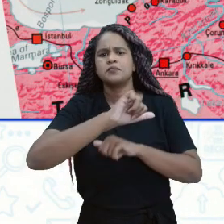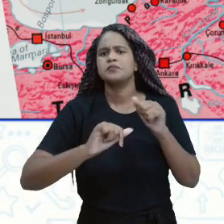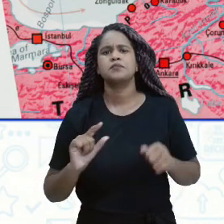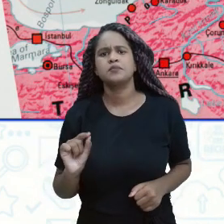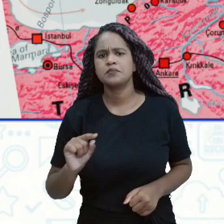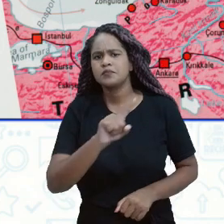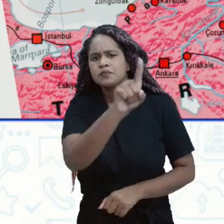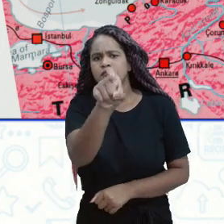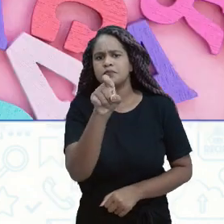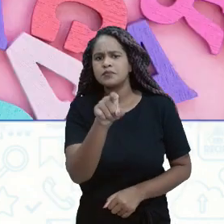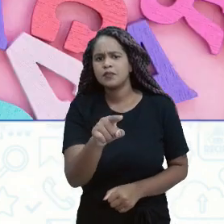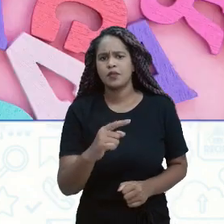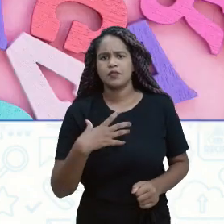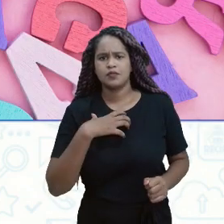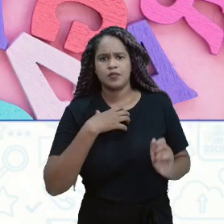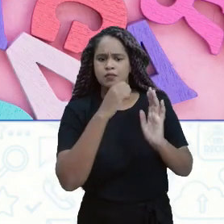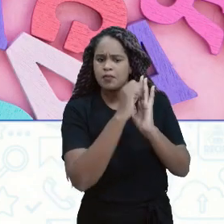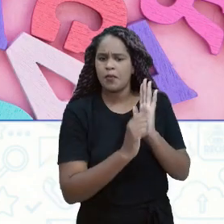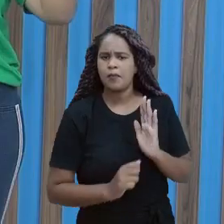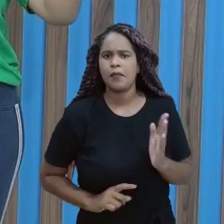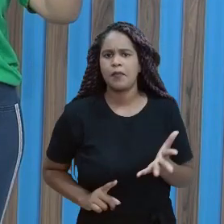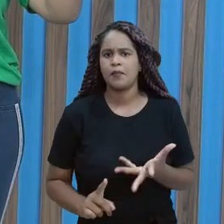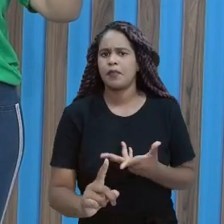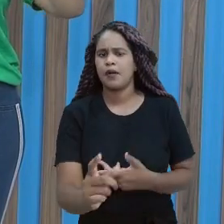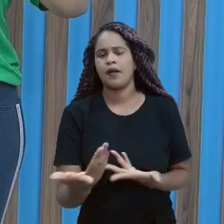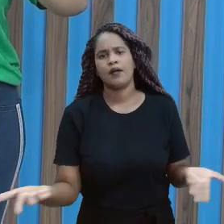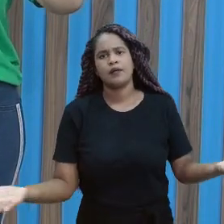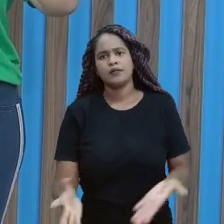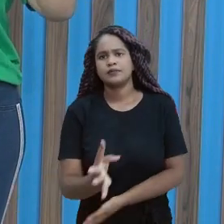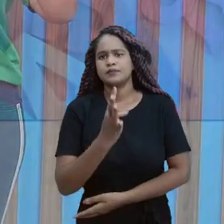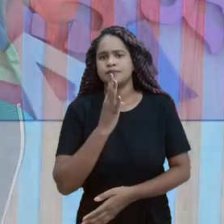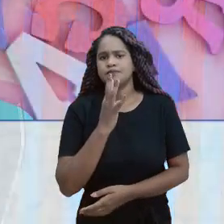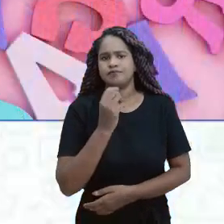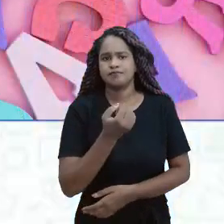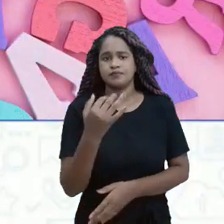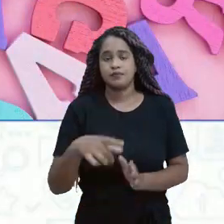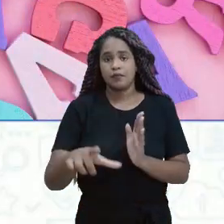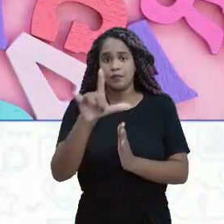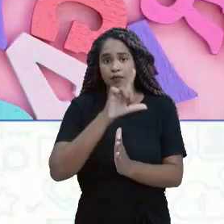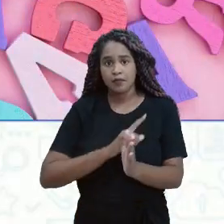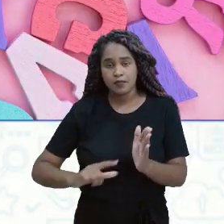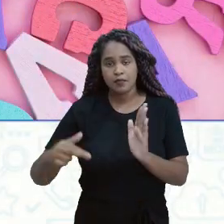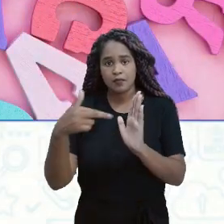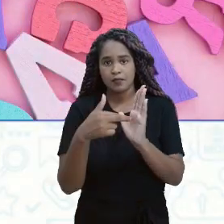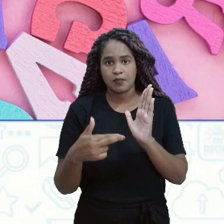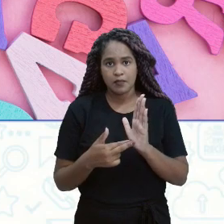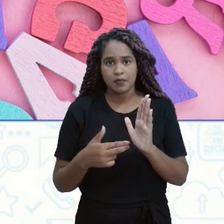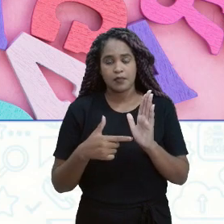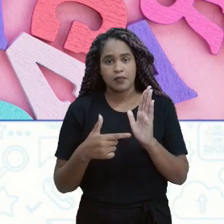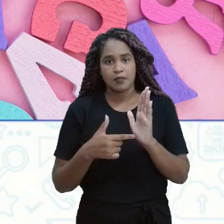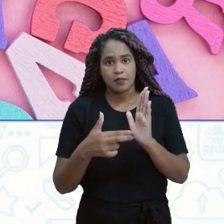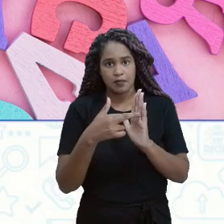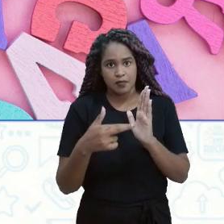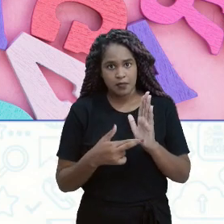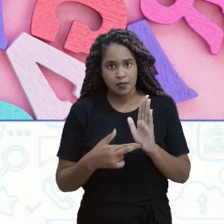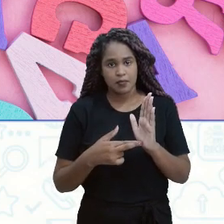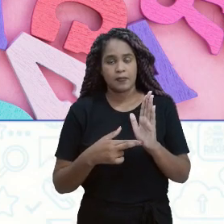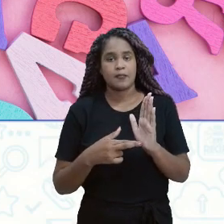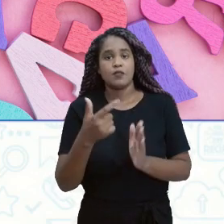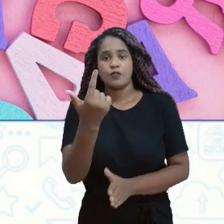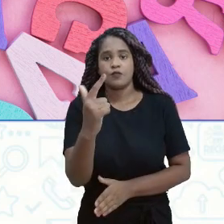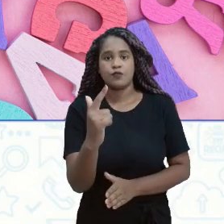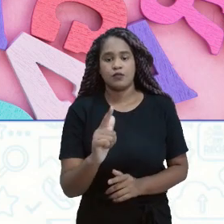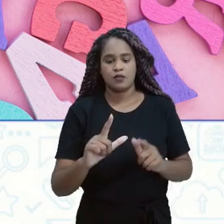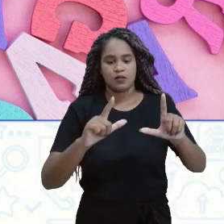de fato na grafia? Vamos ver, conhecer algumas regras, ó. Antes do acordo ortográfico, o nosso alfabeto não tinha as letras